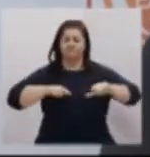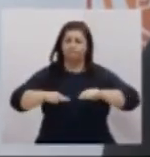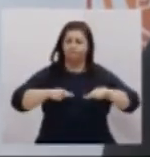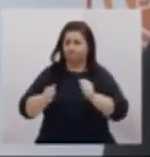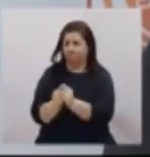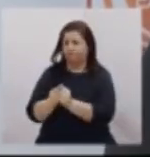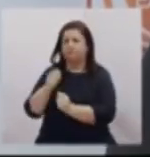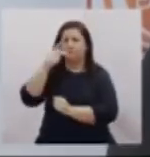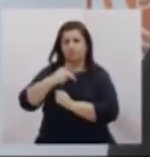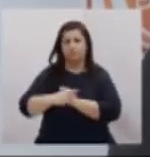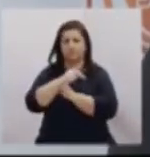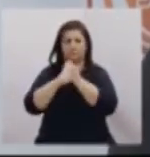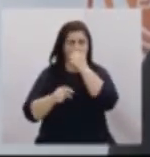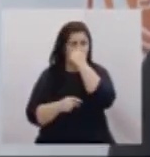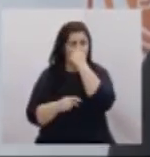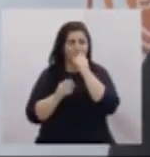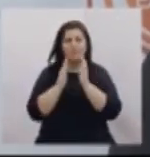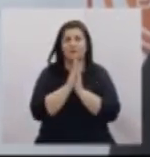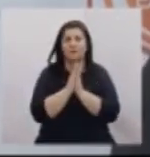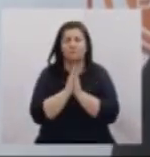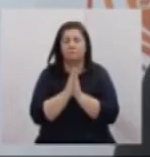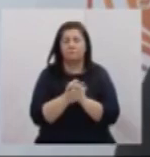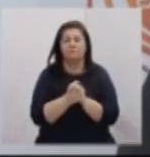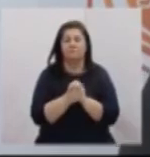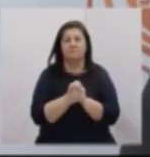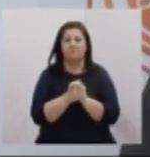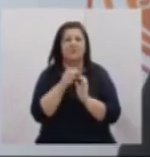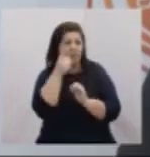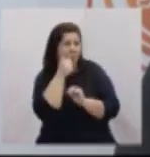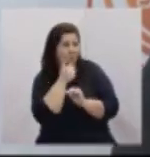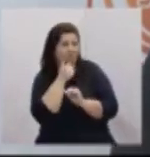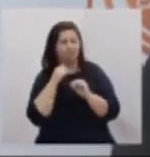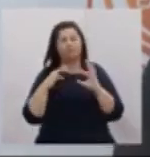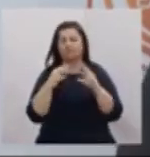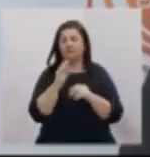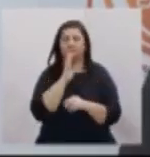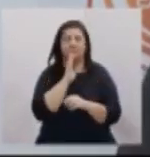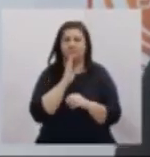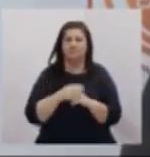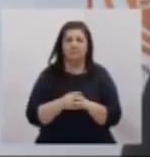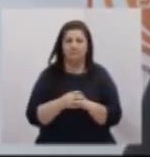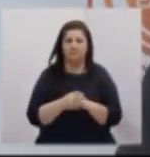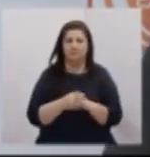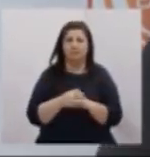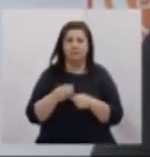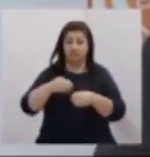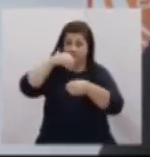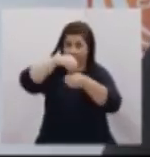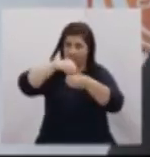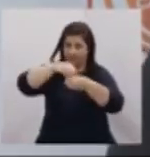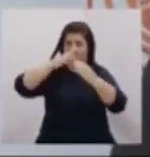em terços. A Mãinha é uma pessoa conhecida na comunidade. A Mãinha é uma pessoa não só dentro da